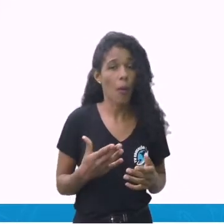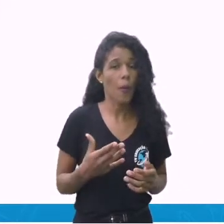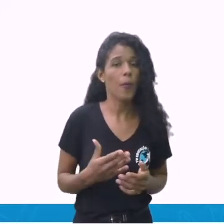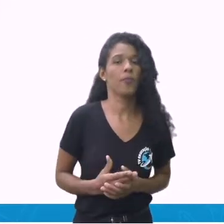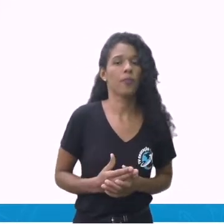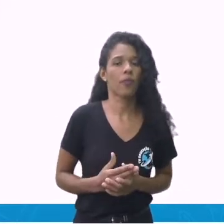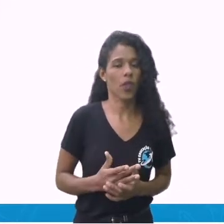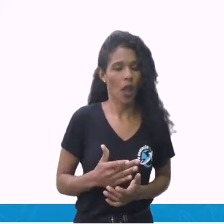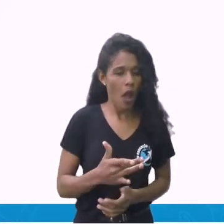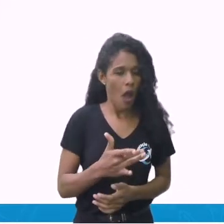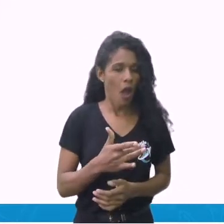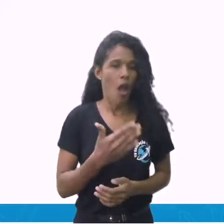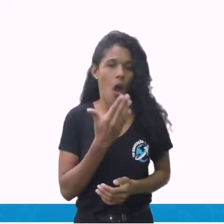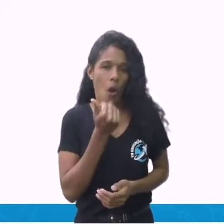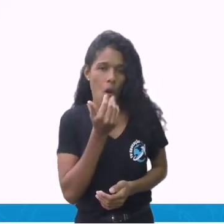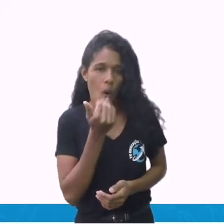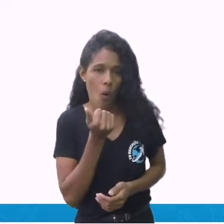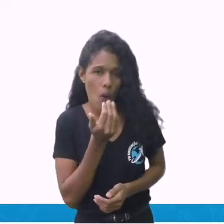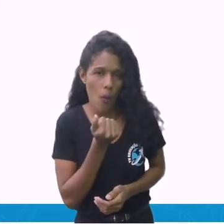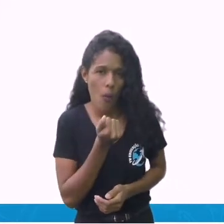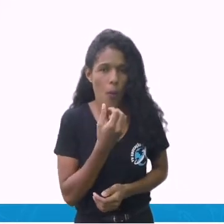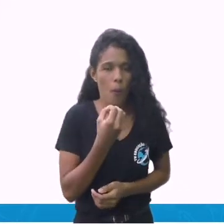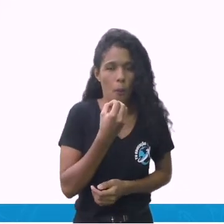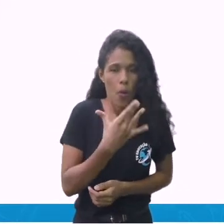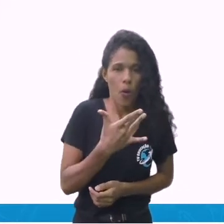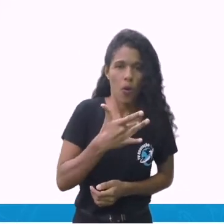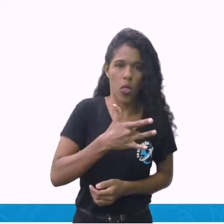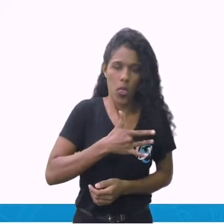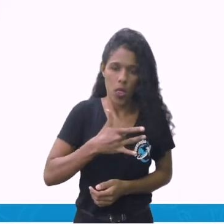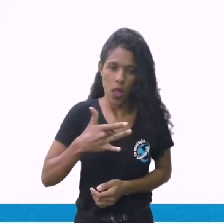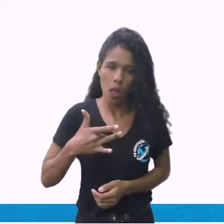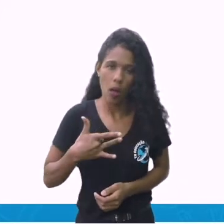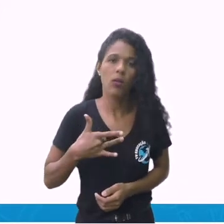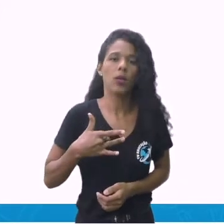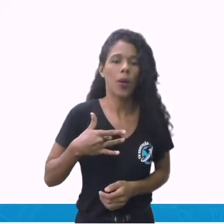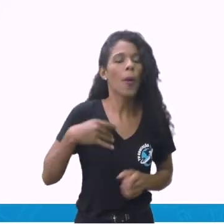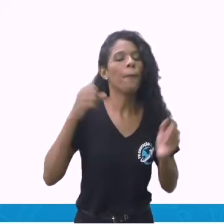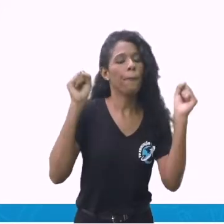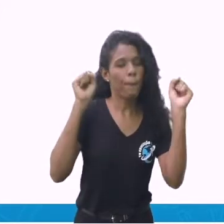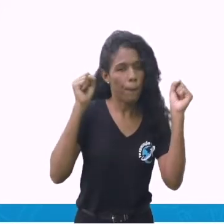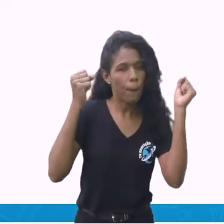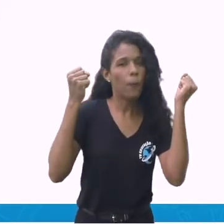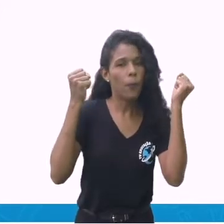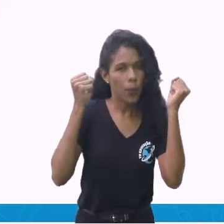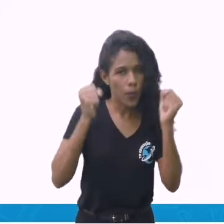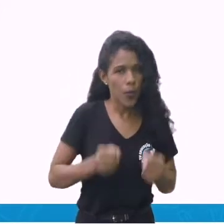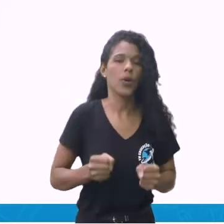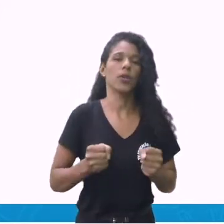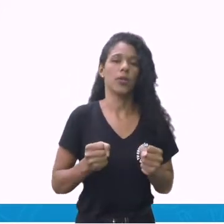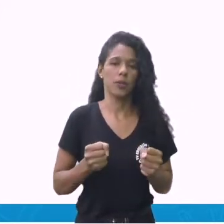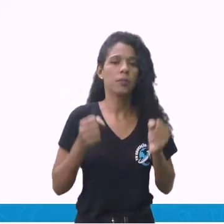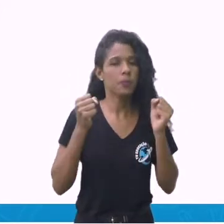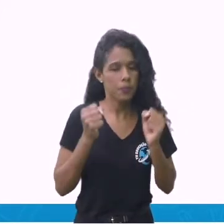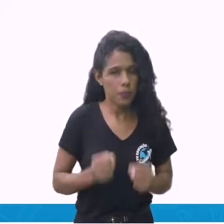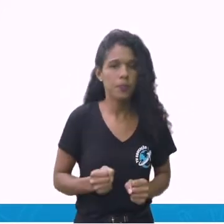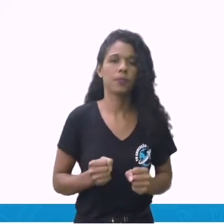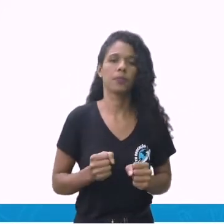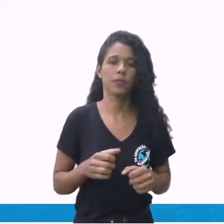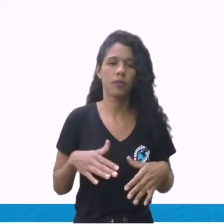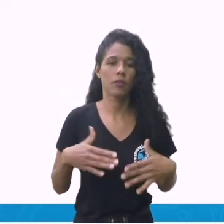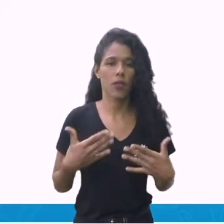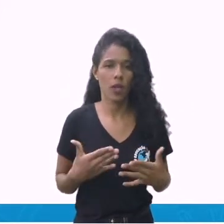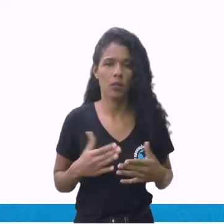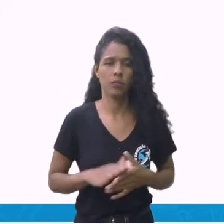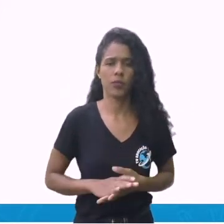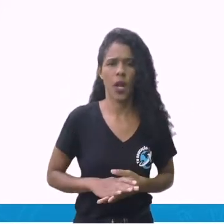saudável com toda essa proteína, todos esses alimentos. Posso substituir, não preciso de comer carne